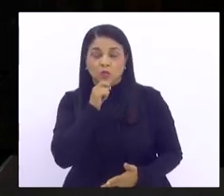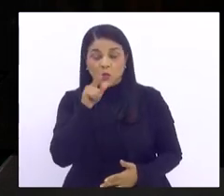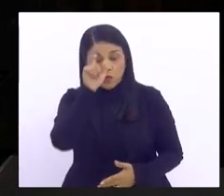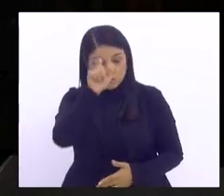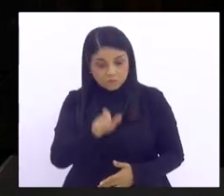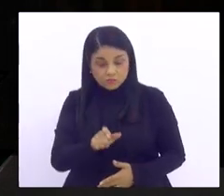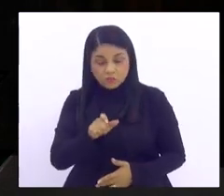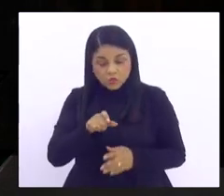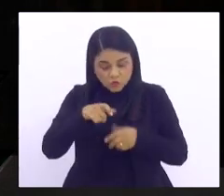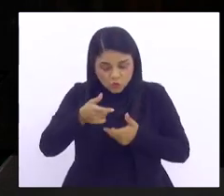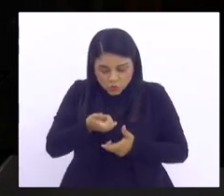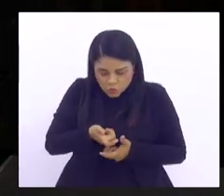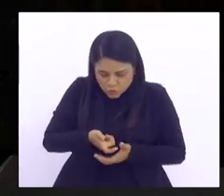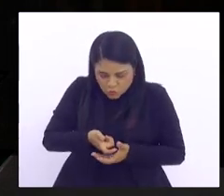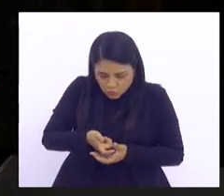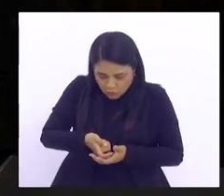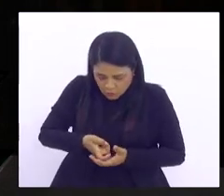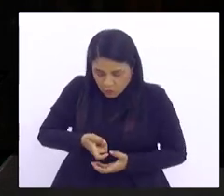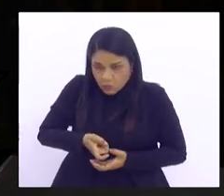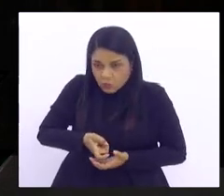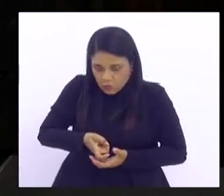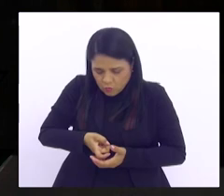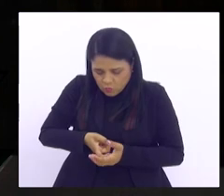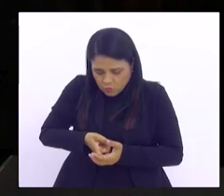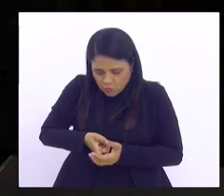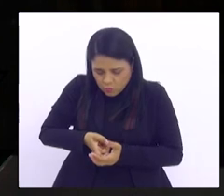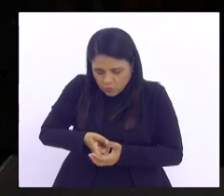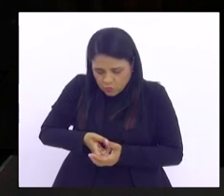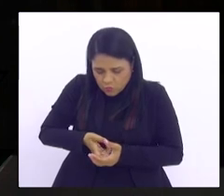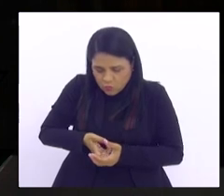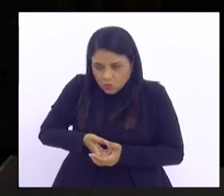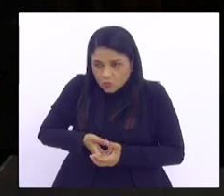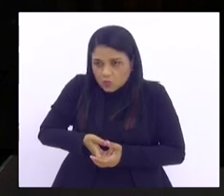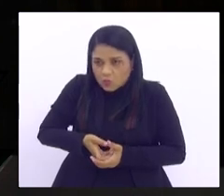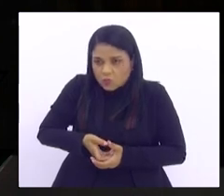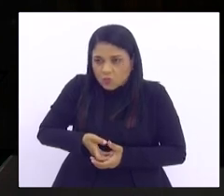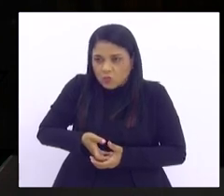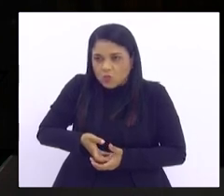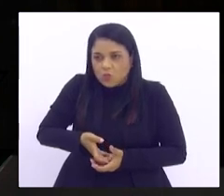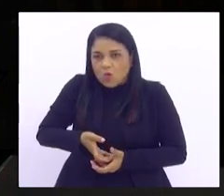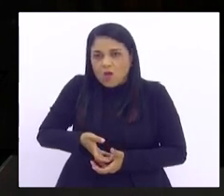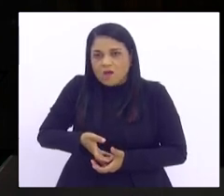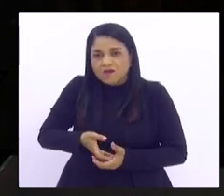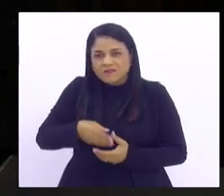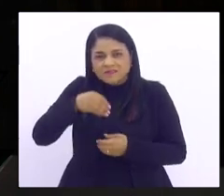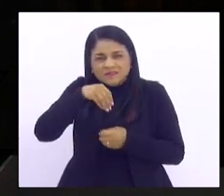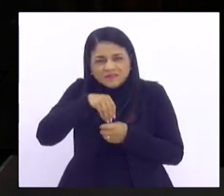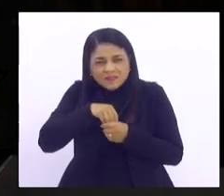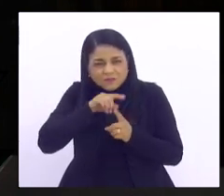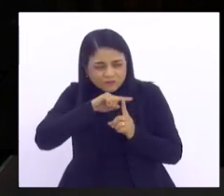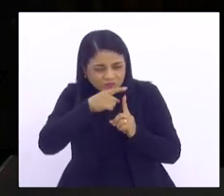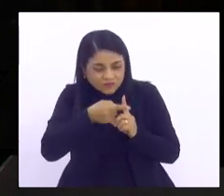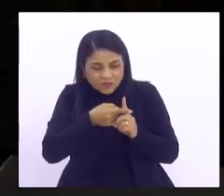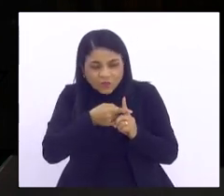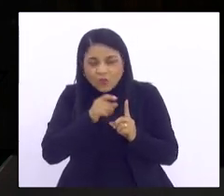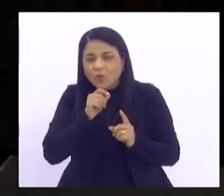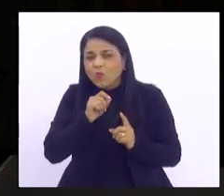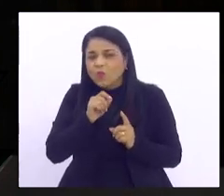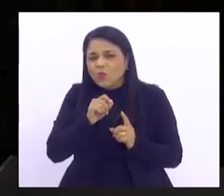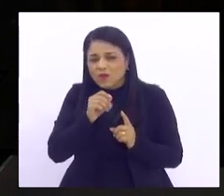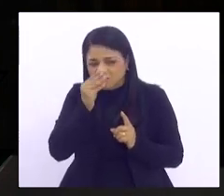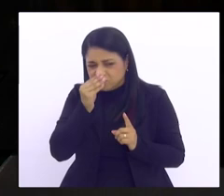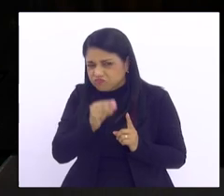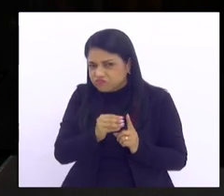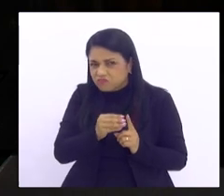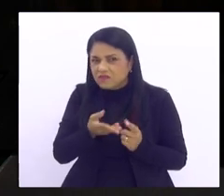pessoa do embrião, a pessoa do bebê no ventre materno, o que mais não virá adiante? Então, ao longo do dia de hoje,